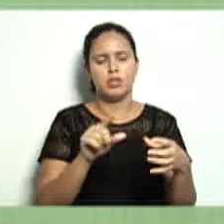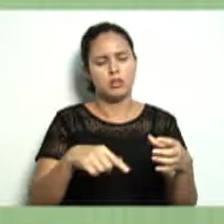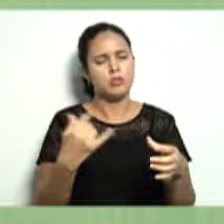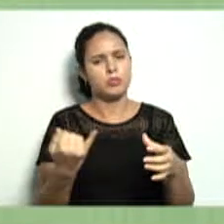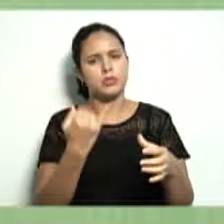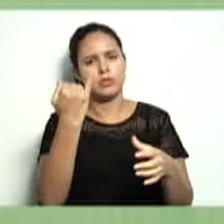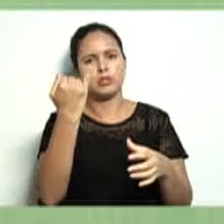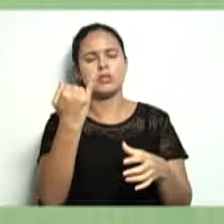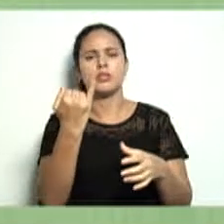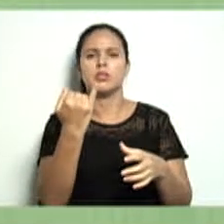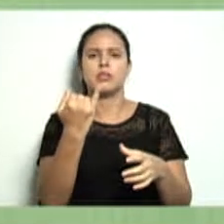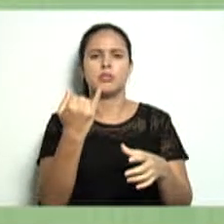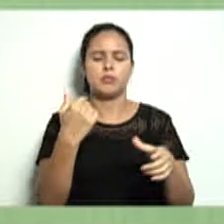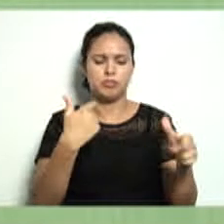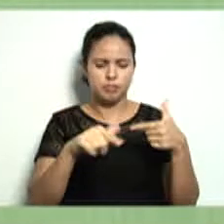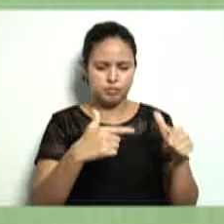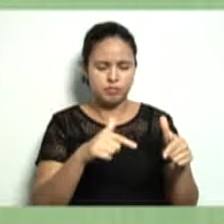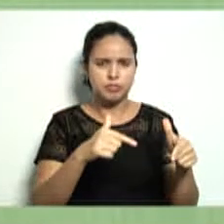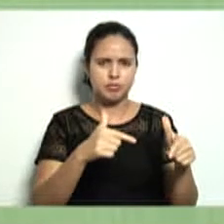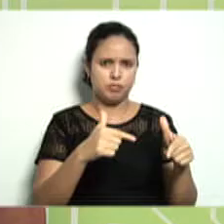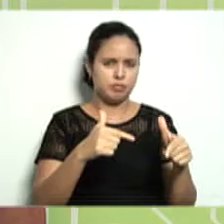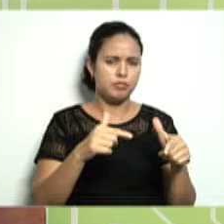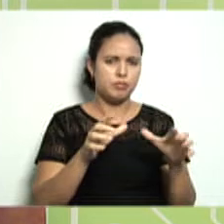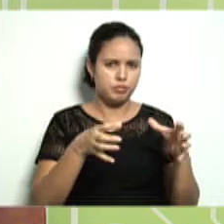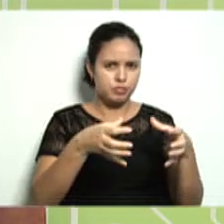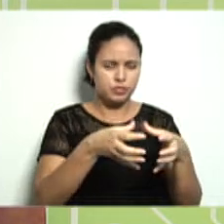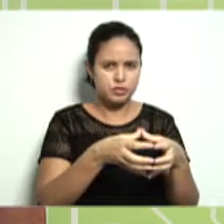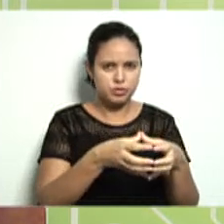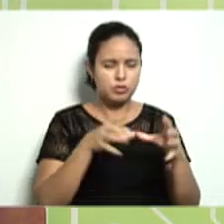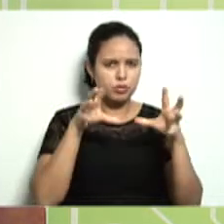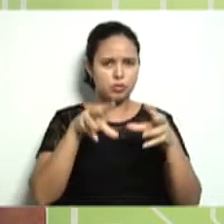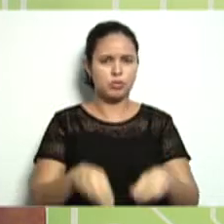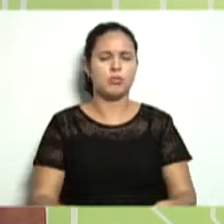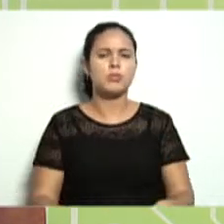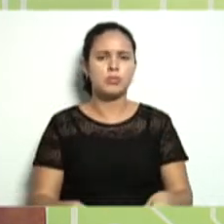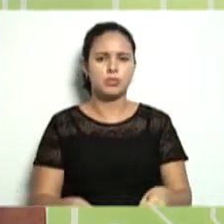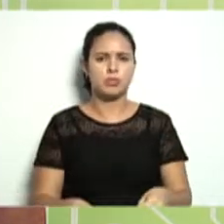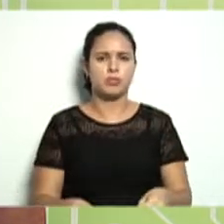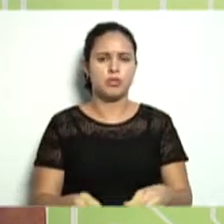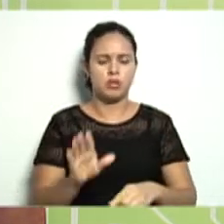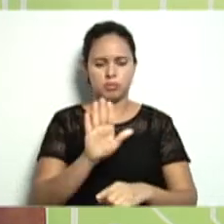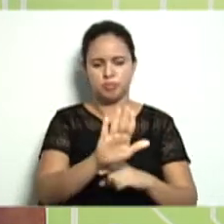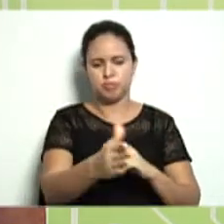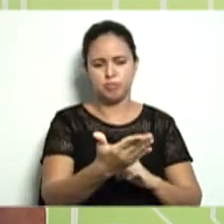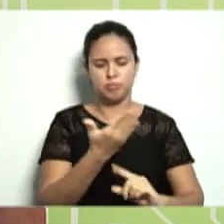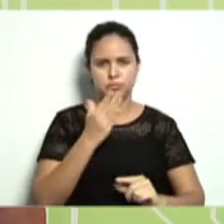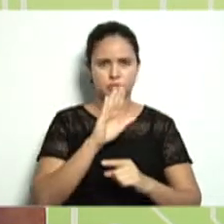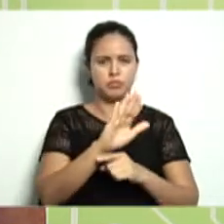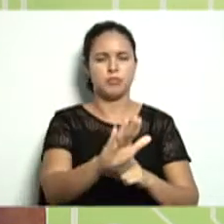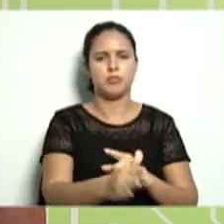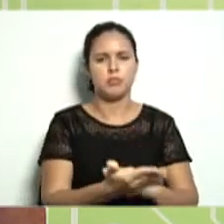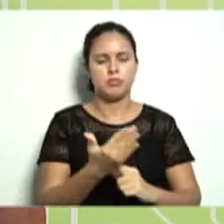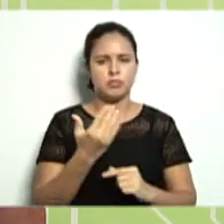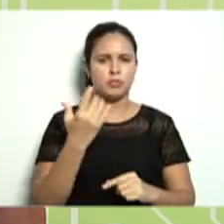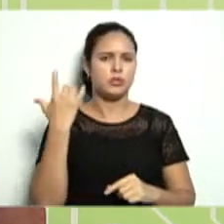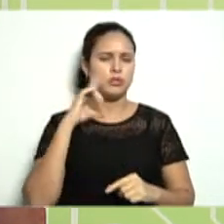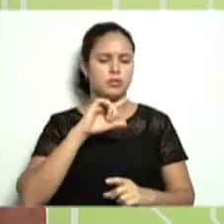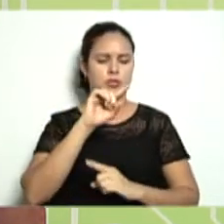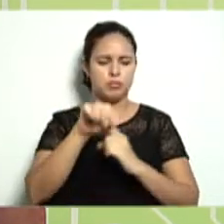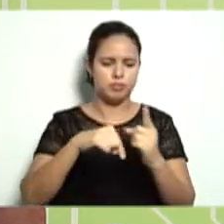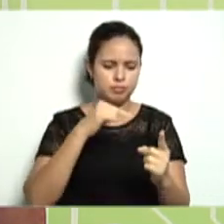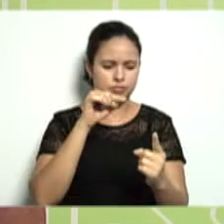nós falamos aqui do trabalho em equipe, porque todos ajudando uns aos outros para atingir os